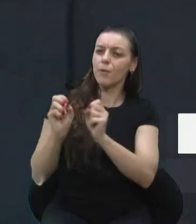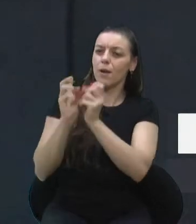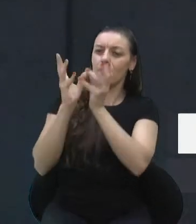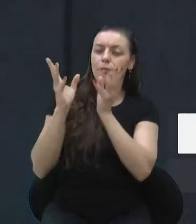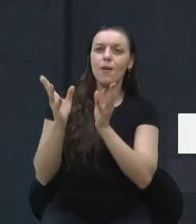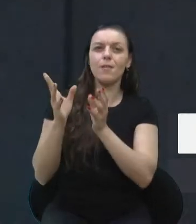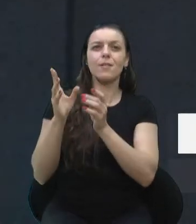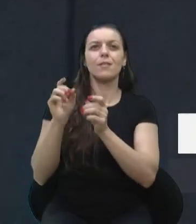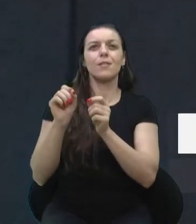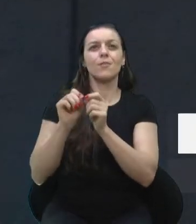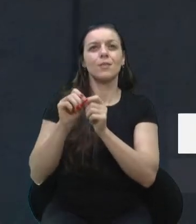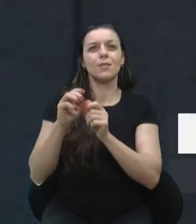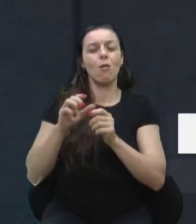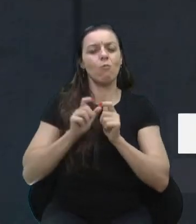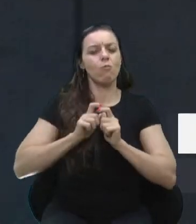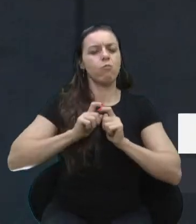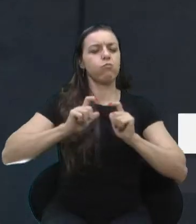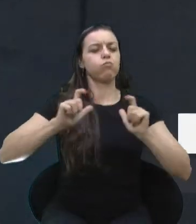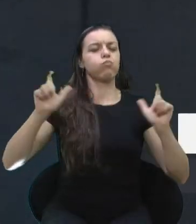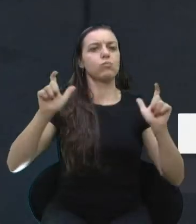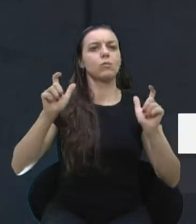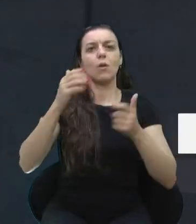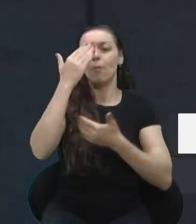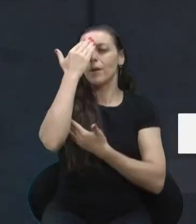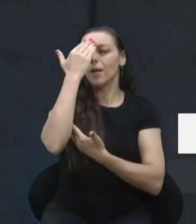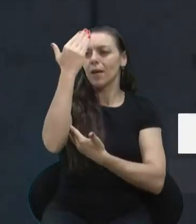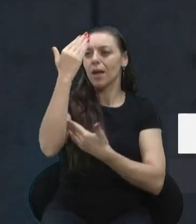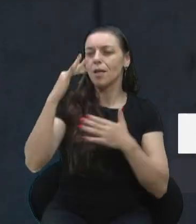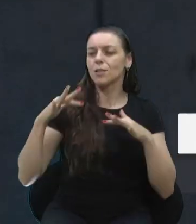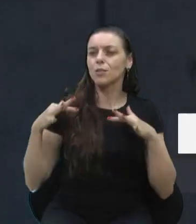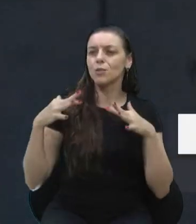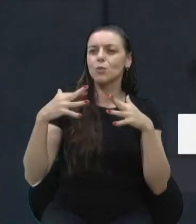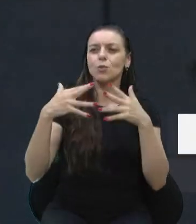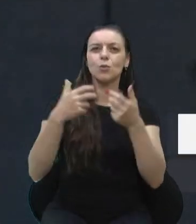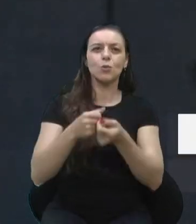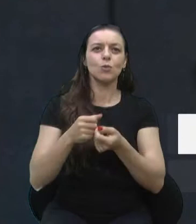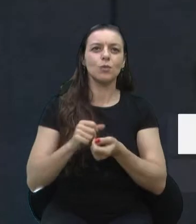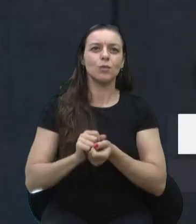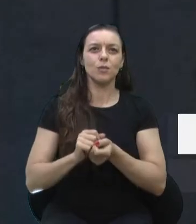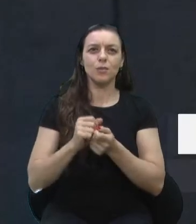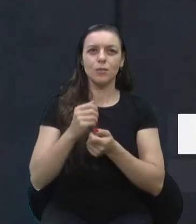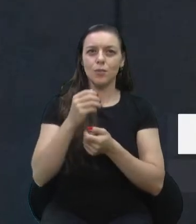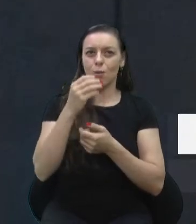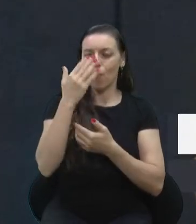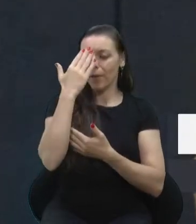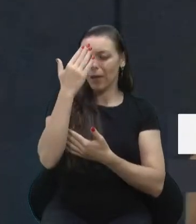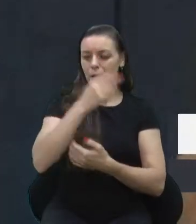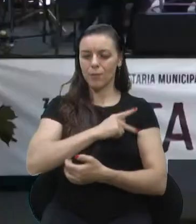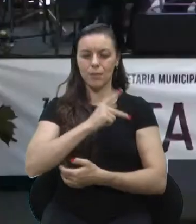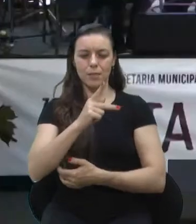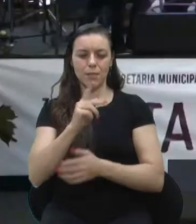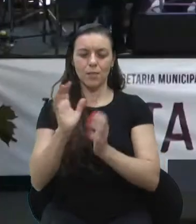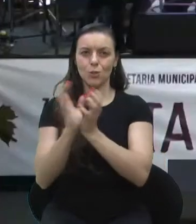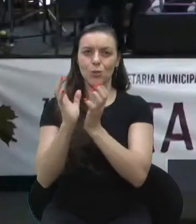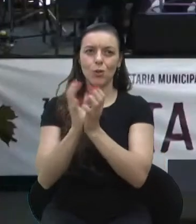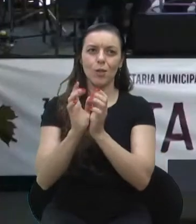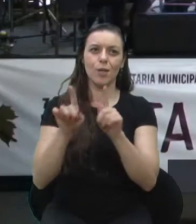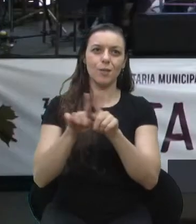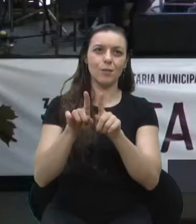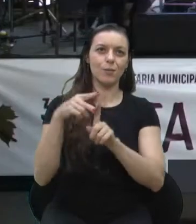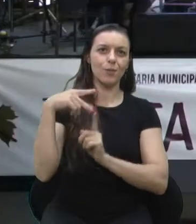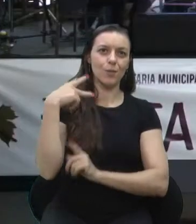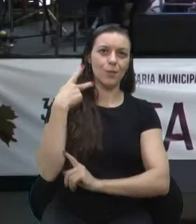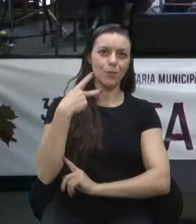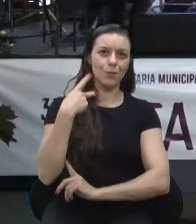fosse desse tamanho. Obrigado a todos, obrigado presidente, obrigado demais colega. Próxima escrita,